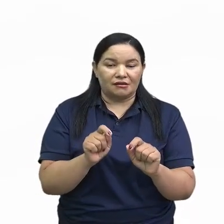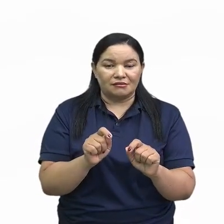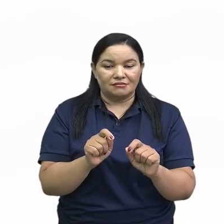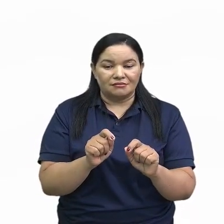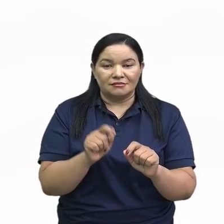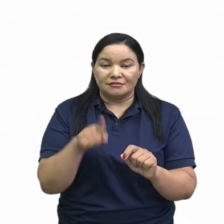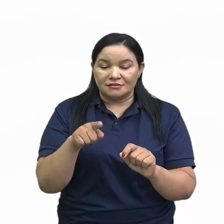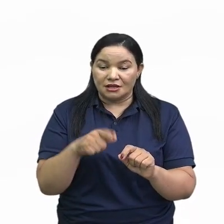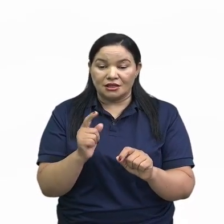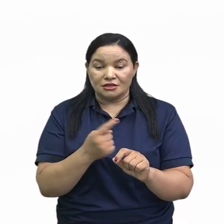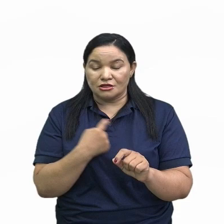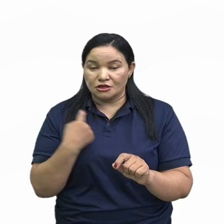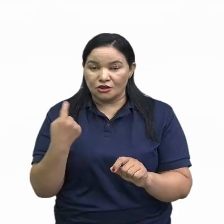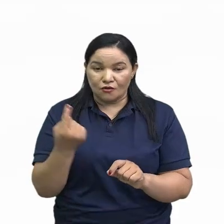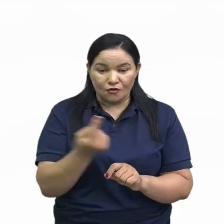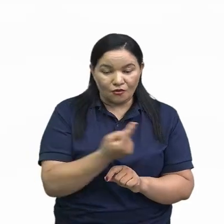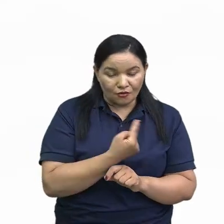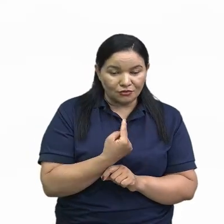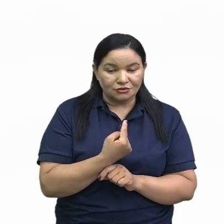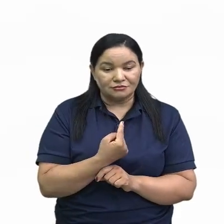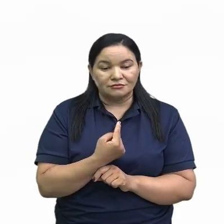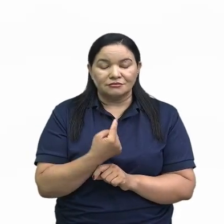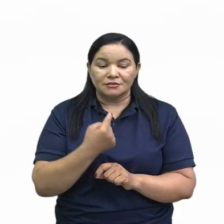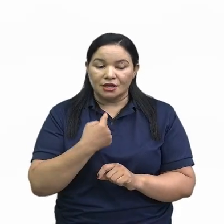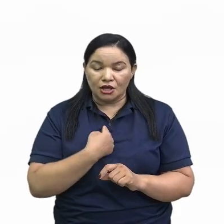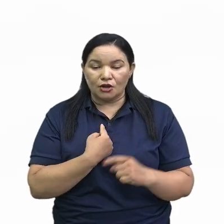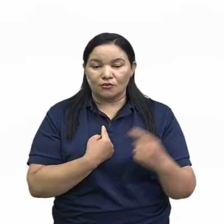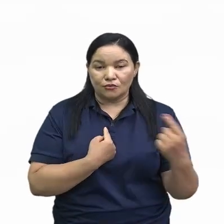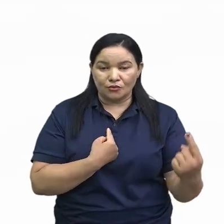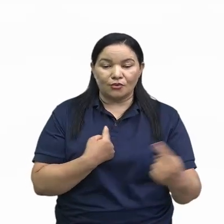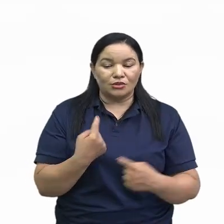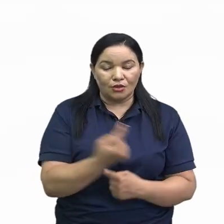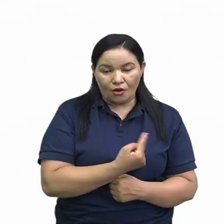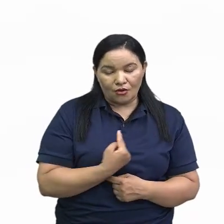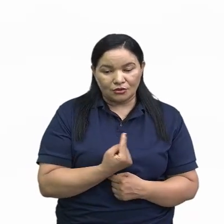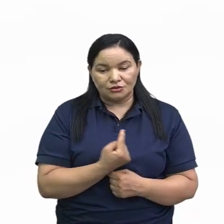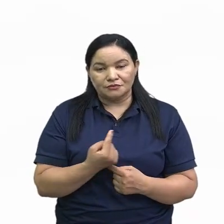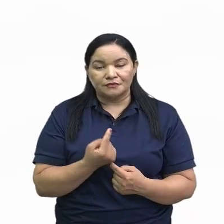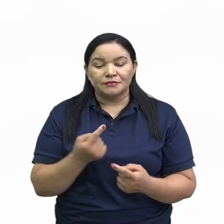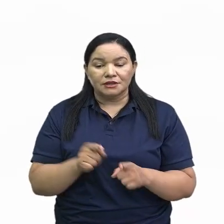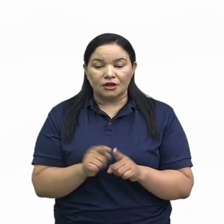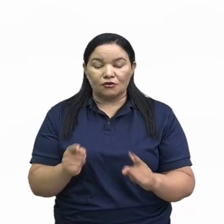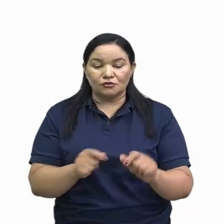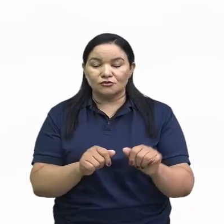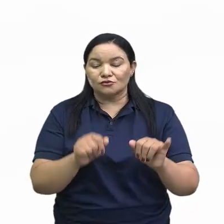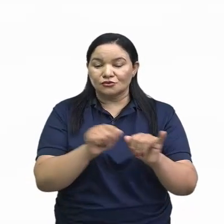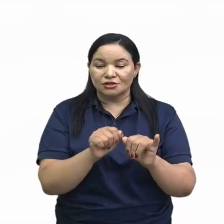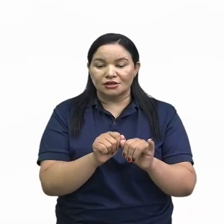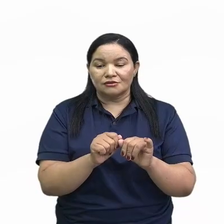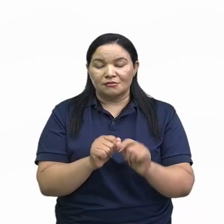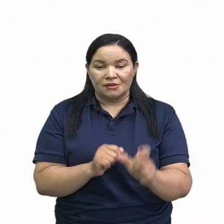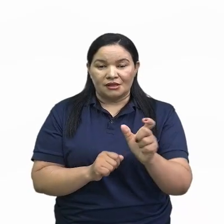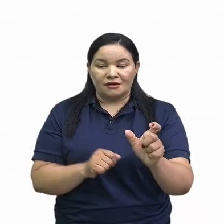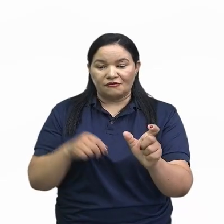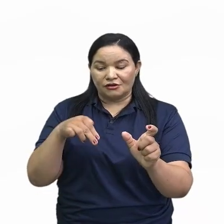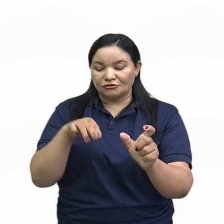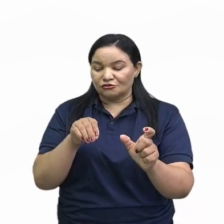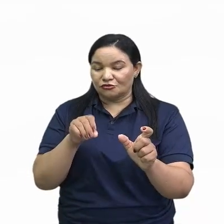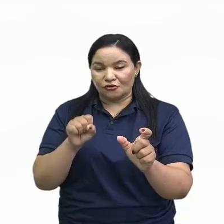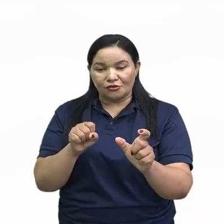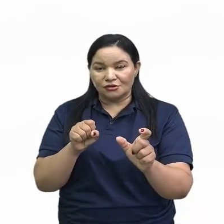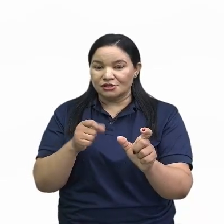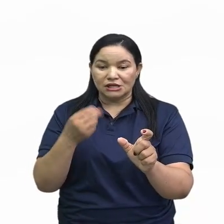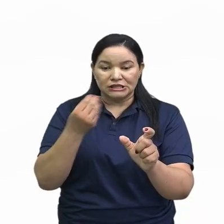é nós, eu e outra pessoa. E observem que esse sujeito, nós, a palavra nós não